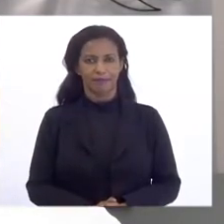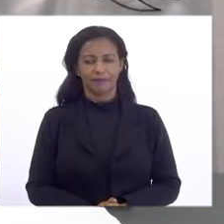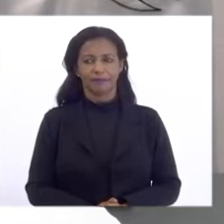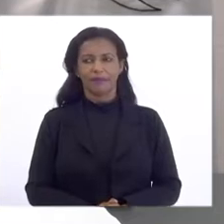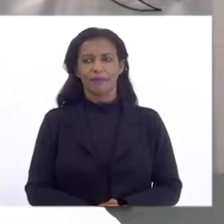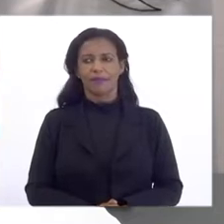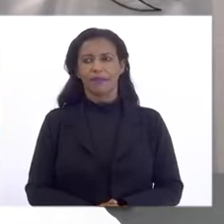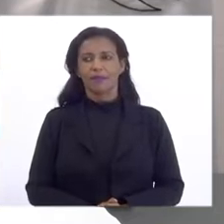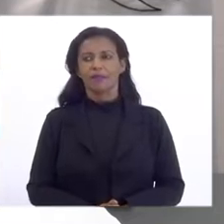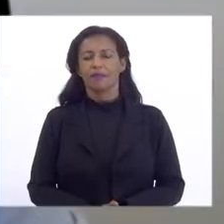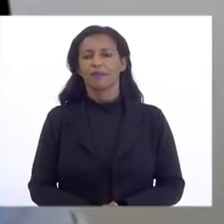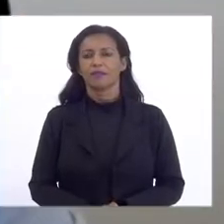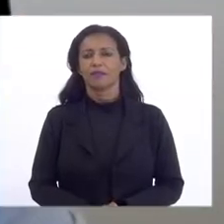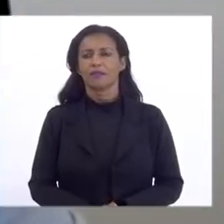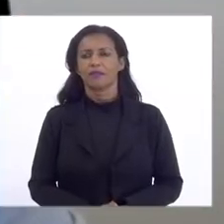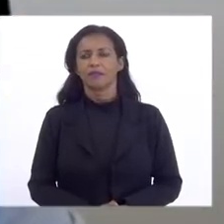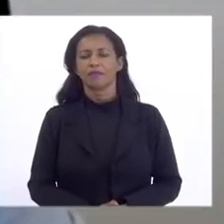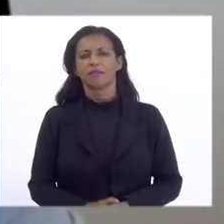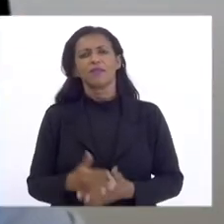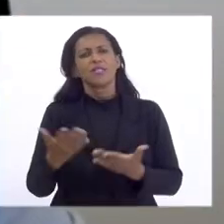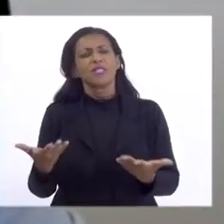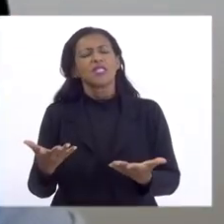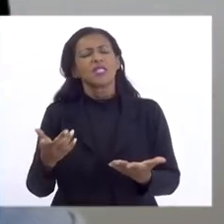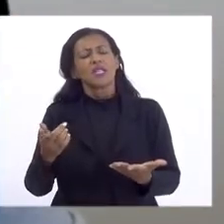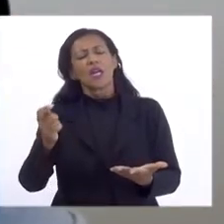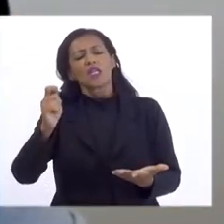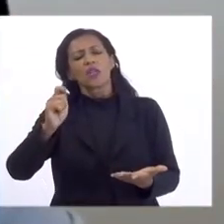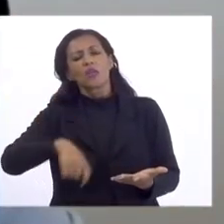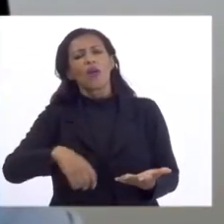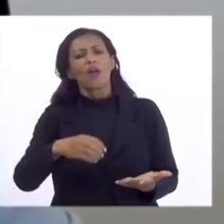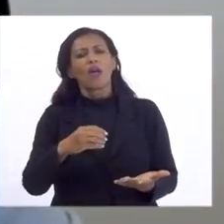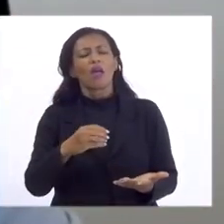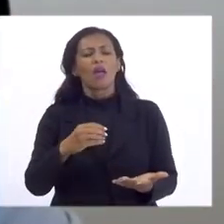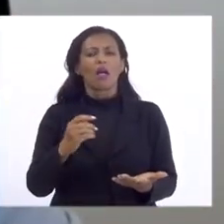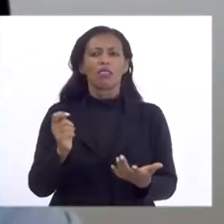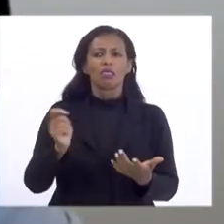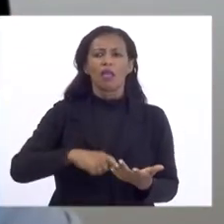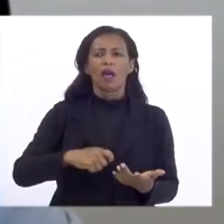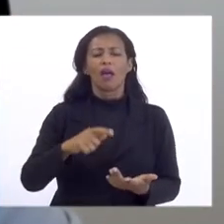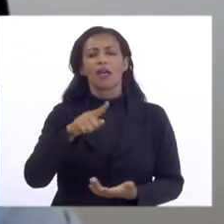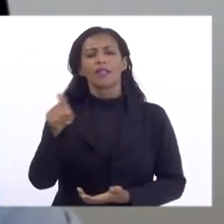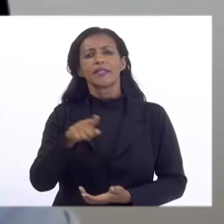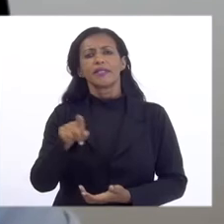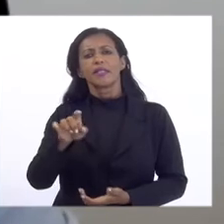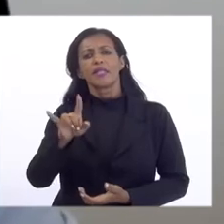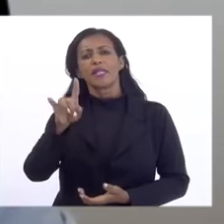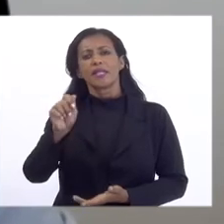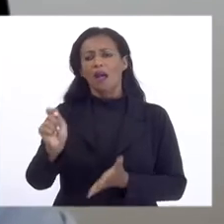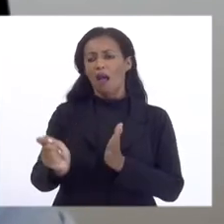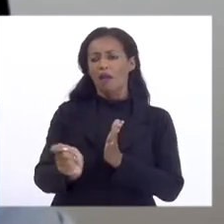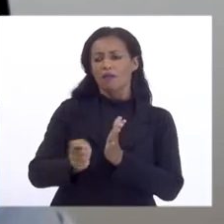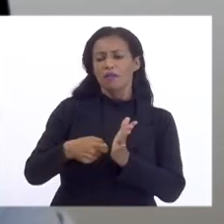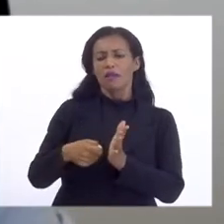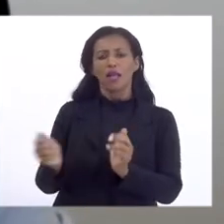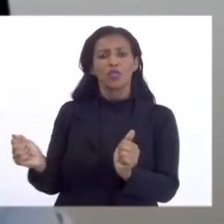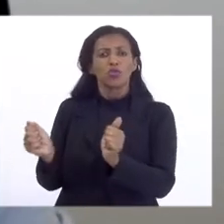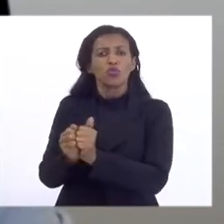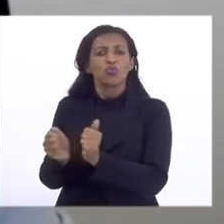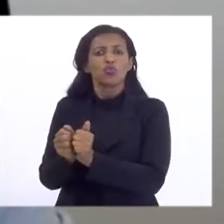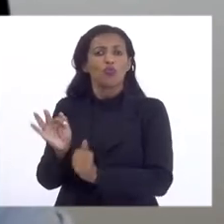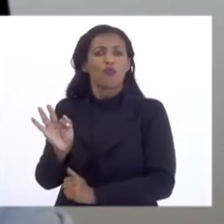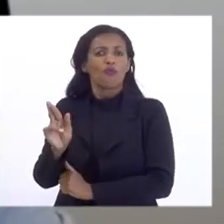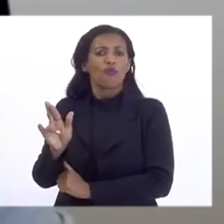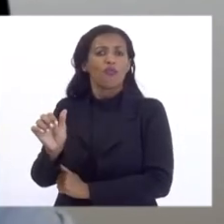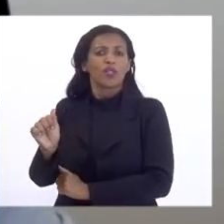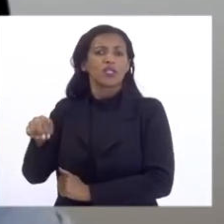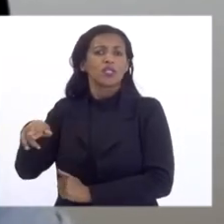Deputado. Será que não seria possível que a deputada Zeidan assinasse com a Franciane esse projeto e